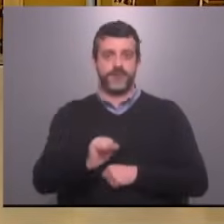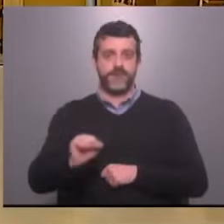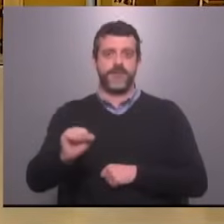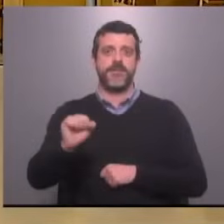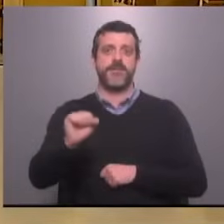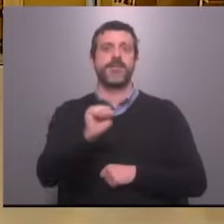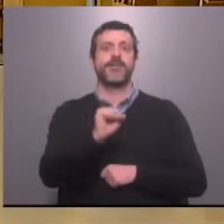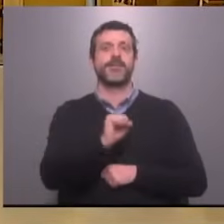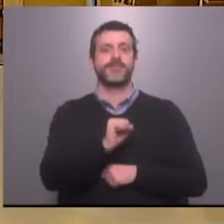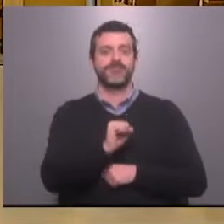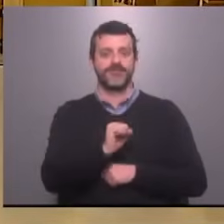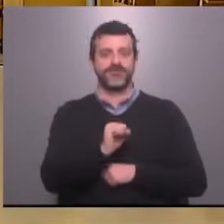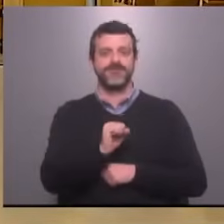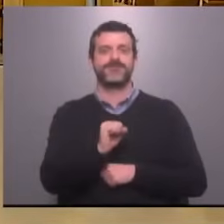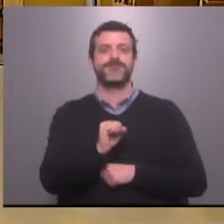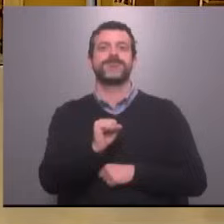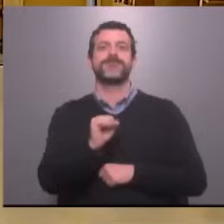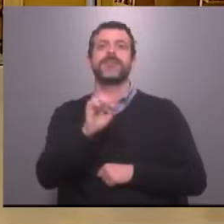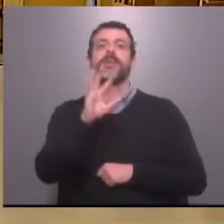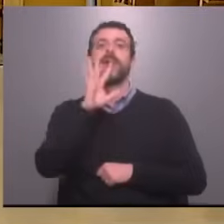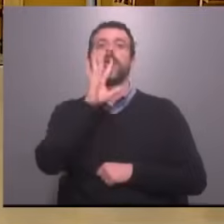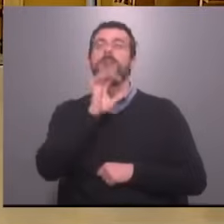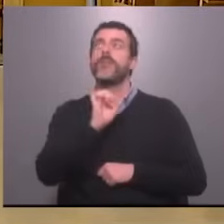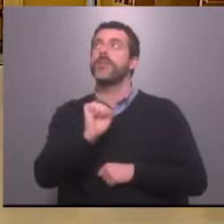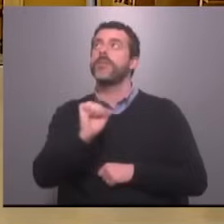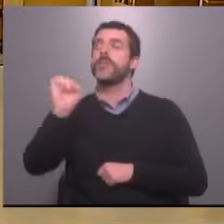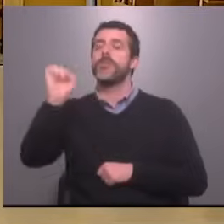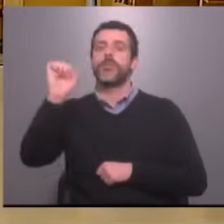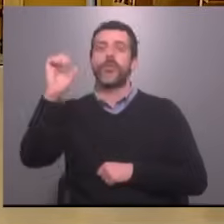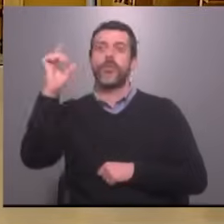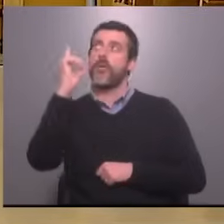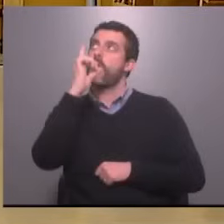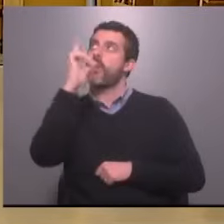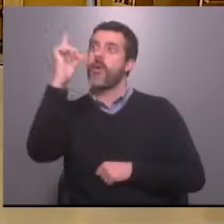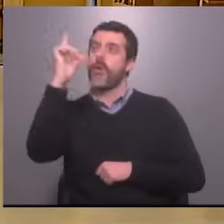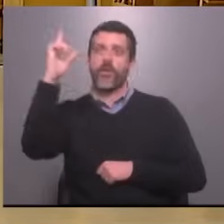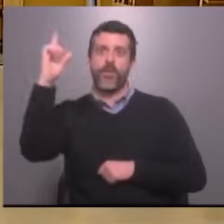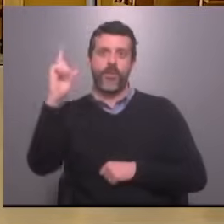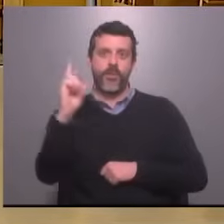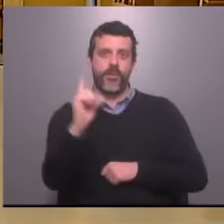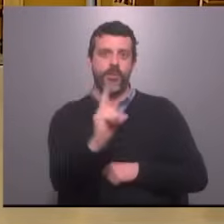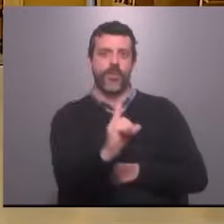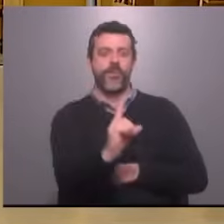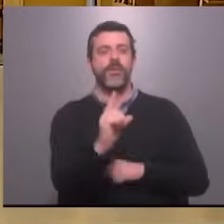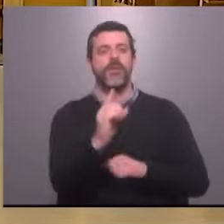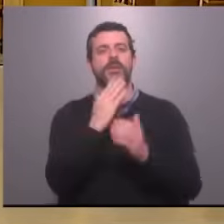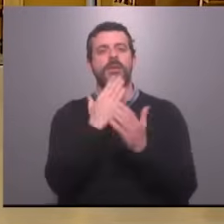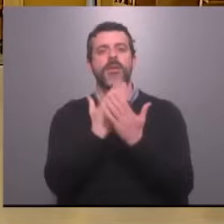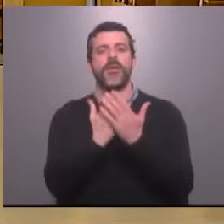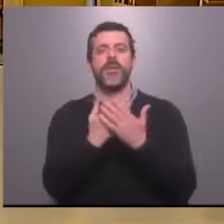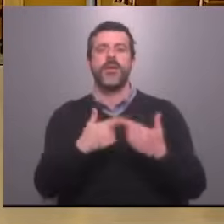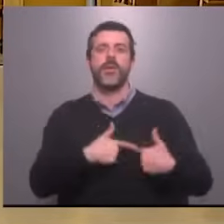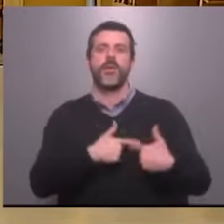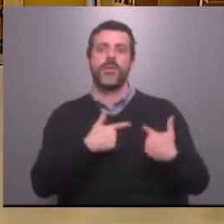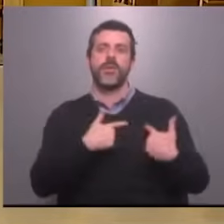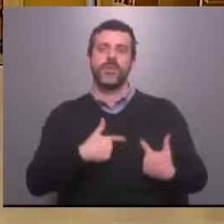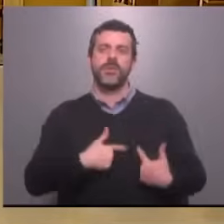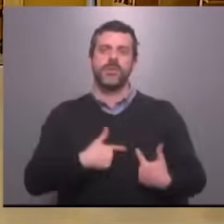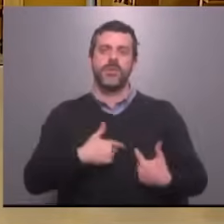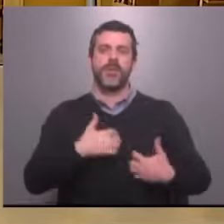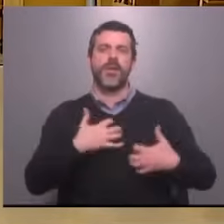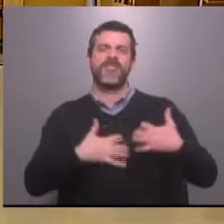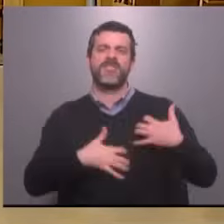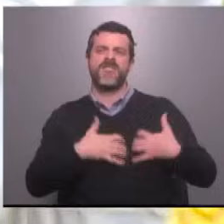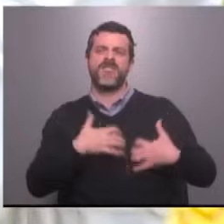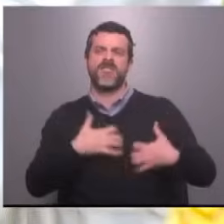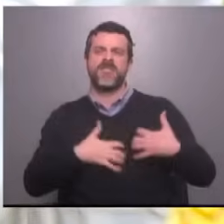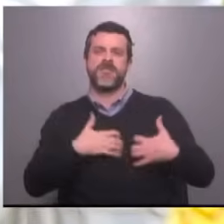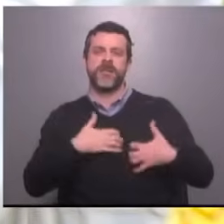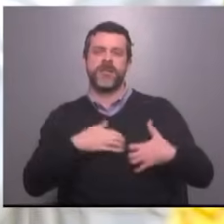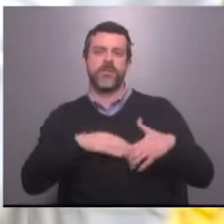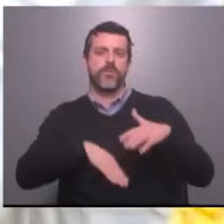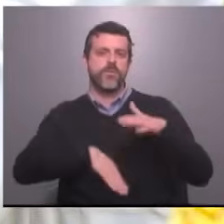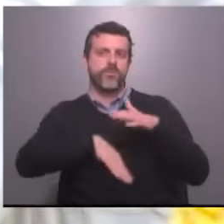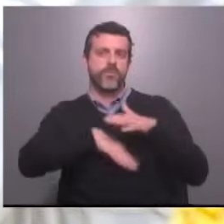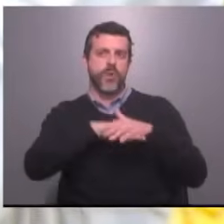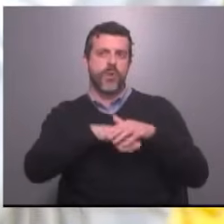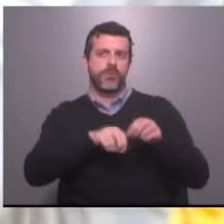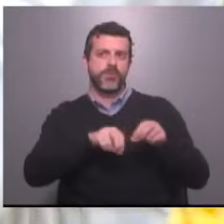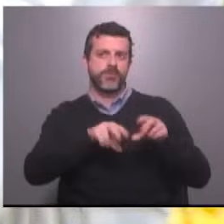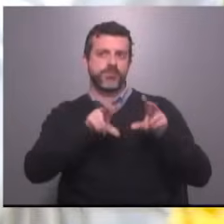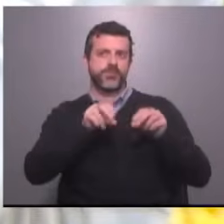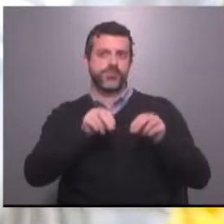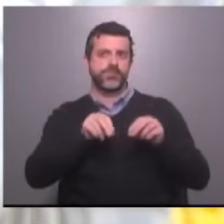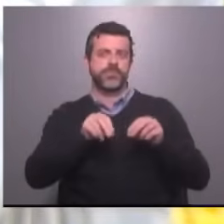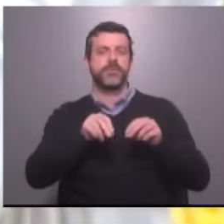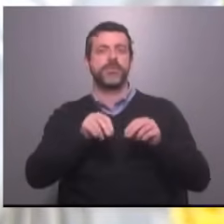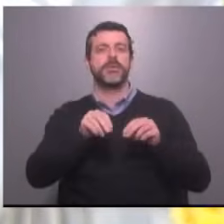Jesus. Senhor nosso Deus, que enviaste o vosso Filho muito amado a curar os corações atribulados,